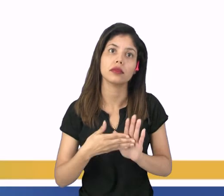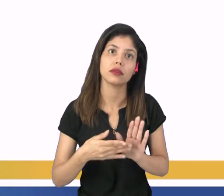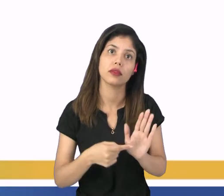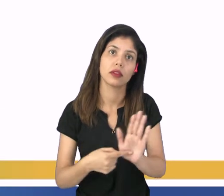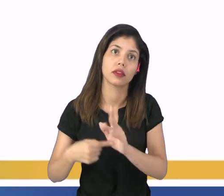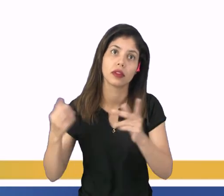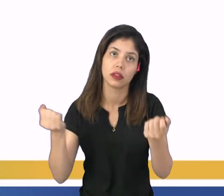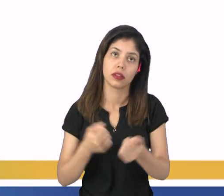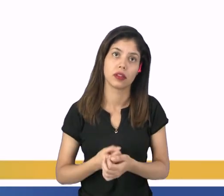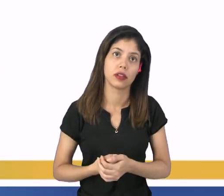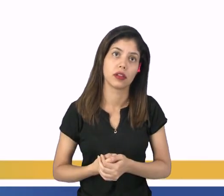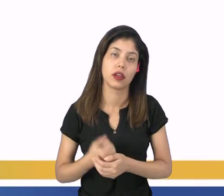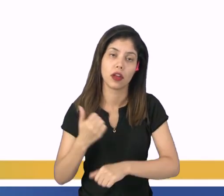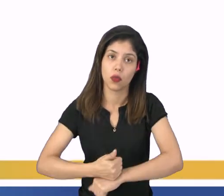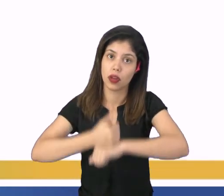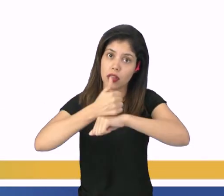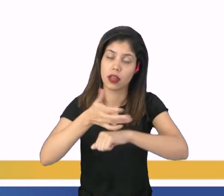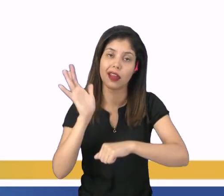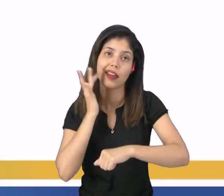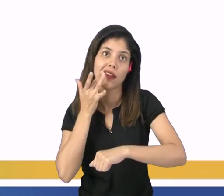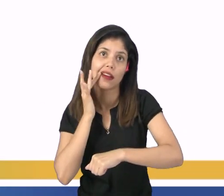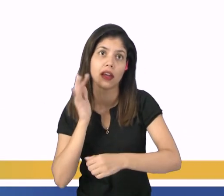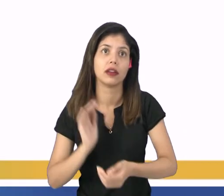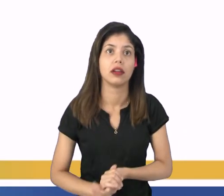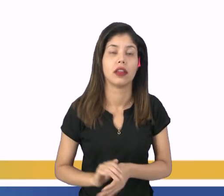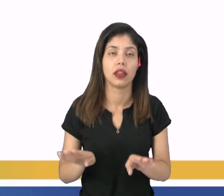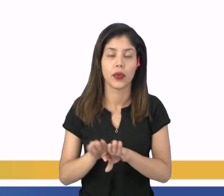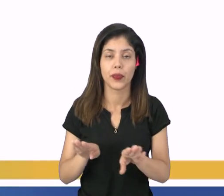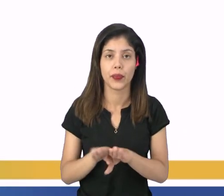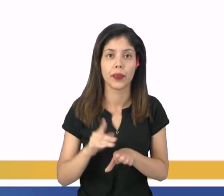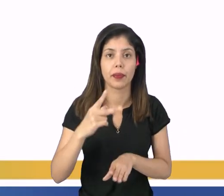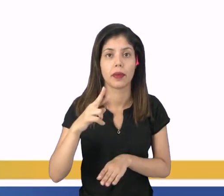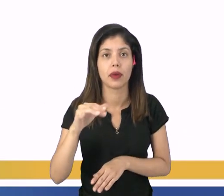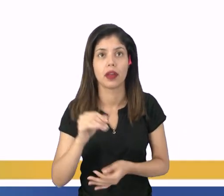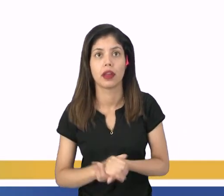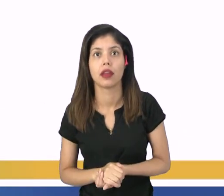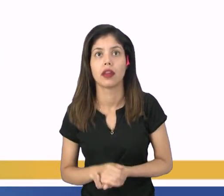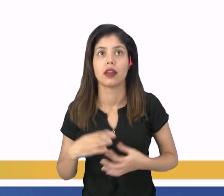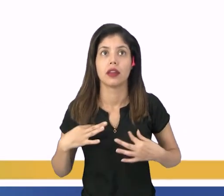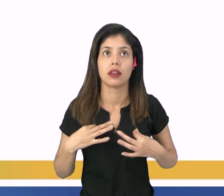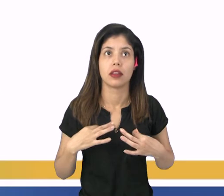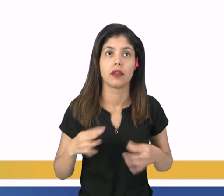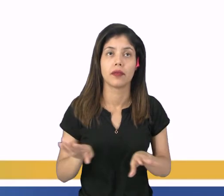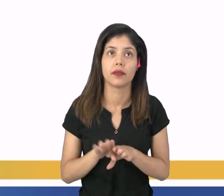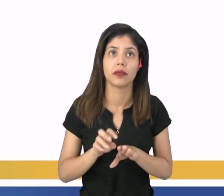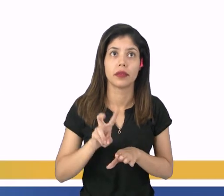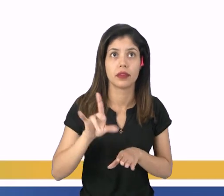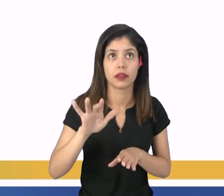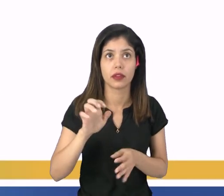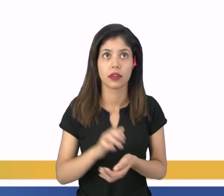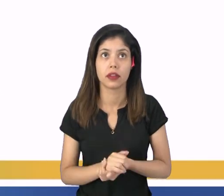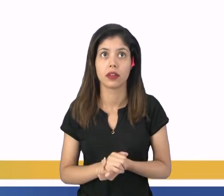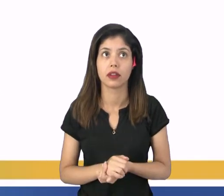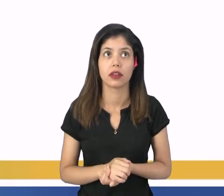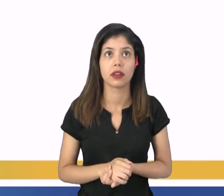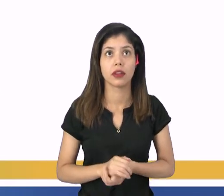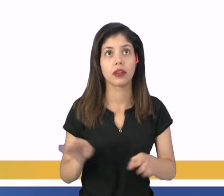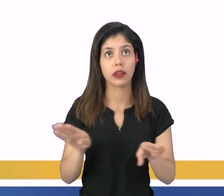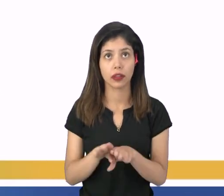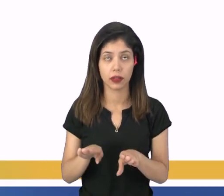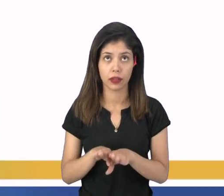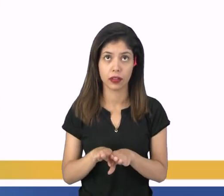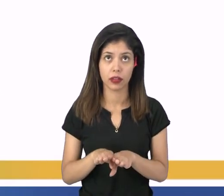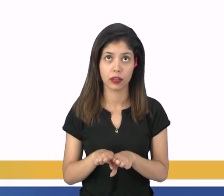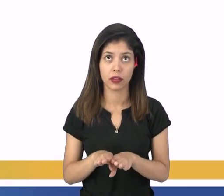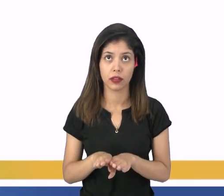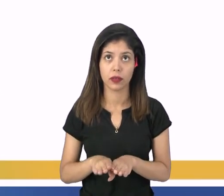dos objetos, como já foi citado, de ouro, prata, tecidos e joias. Aqui nós vamos ter o Vale Sagrado dos Incas, né? Este vale